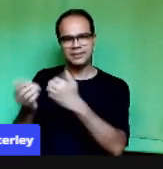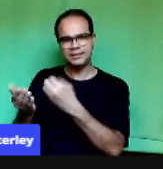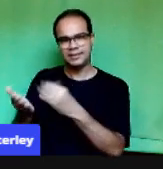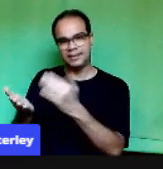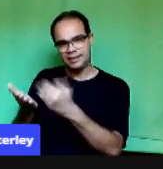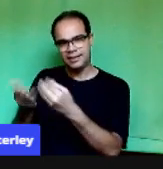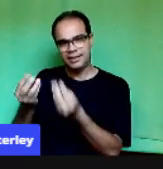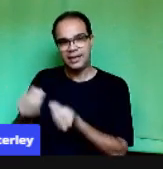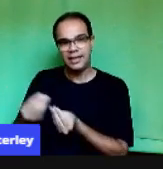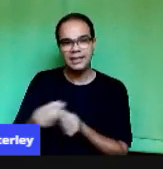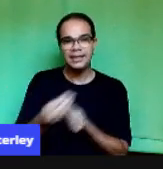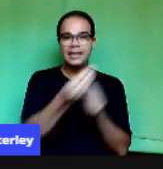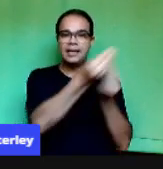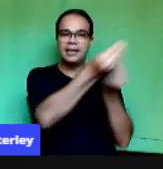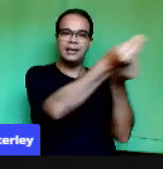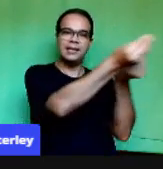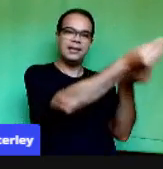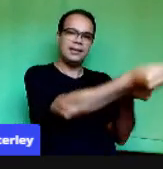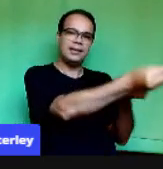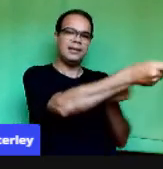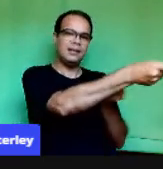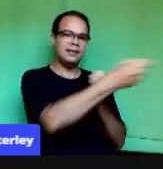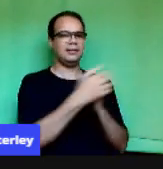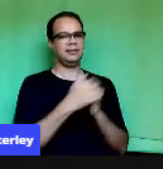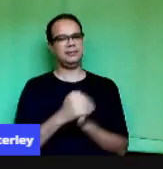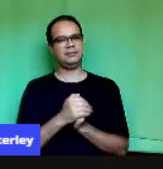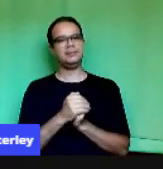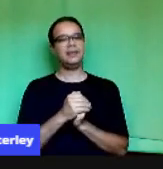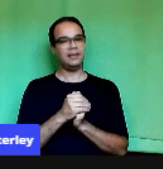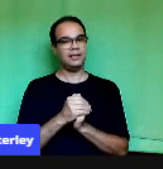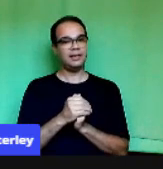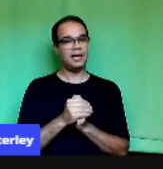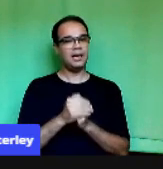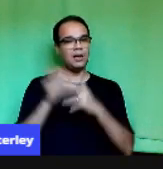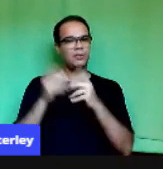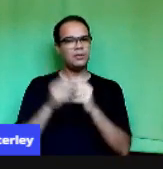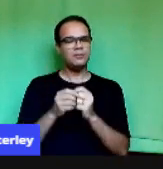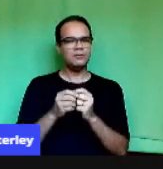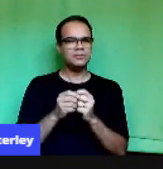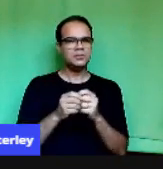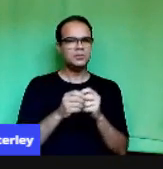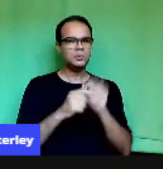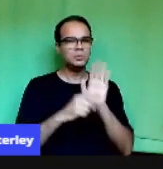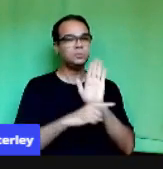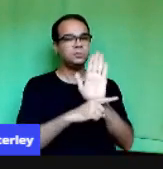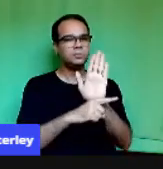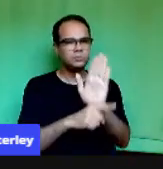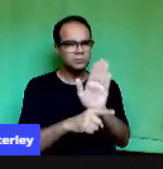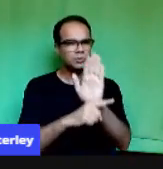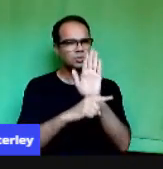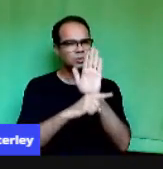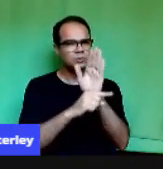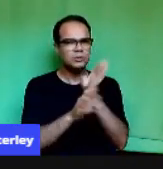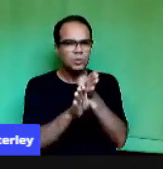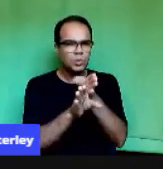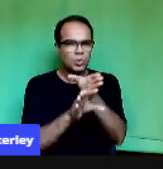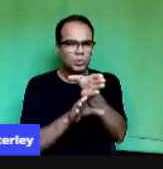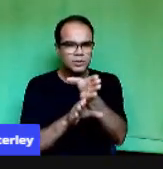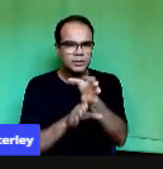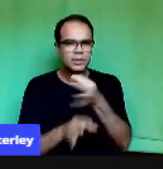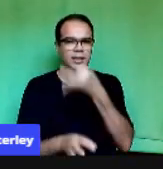nas nossas falas, vocês vão compreender algumas dicas, né, e possibilidades. Lembrando sempre que são